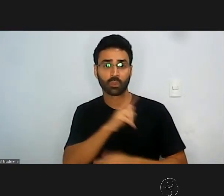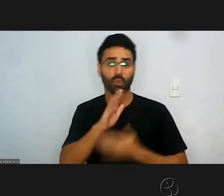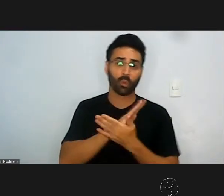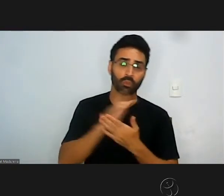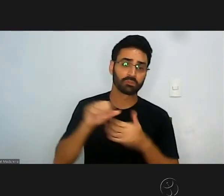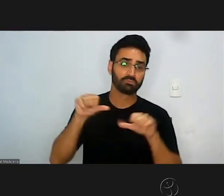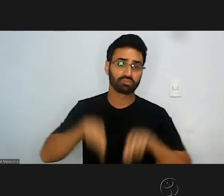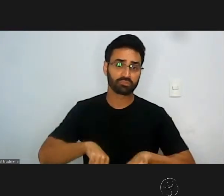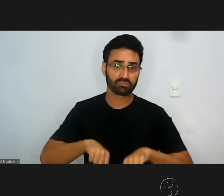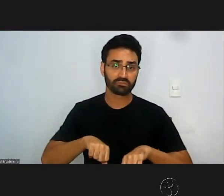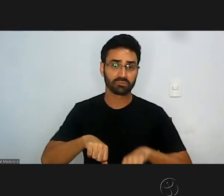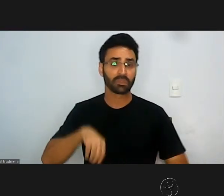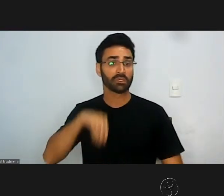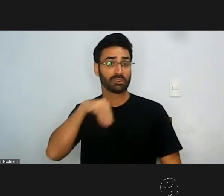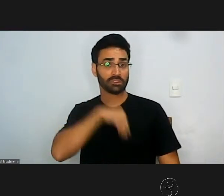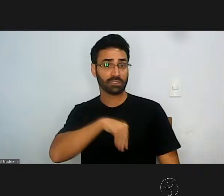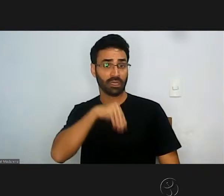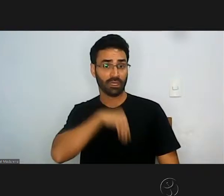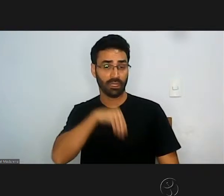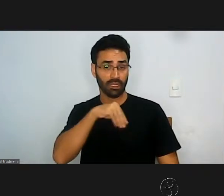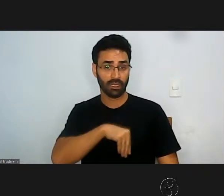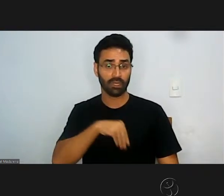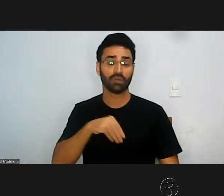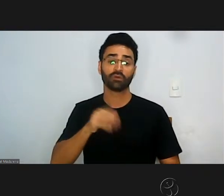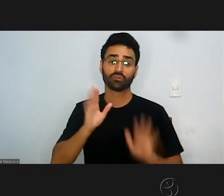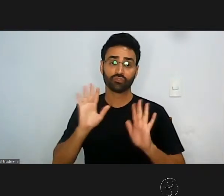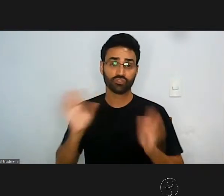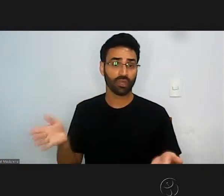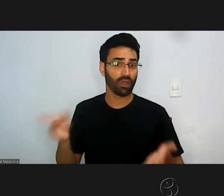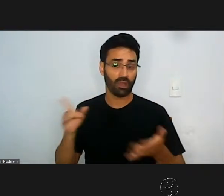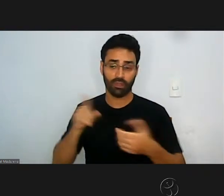Os salários foram dissociados da produtividade